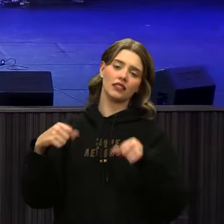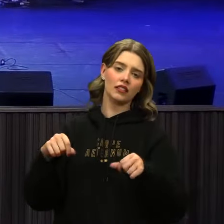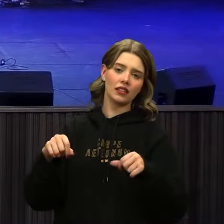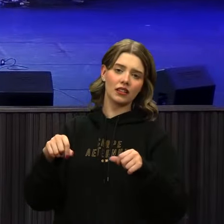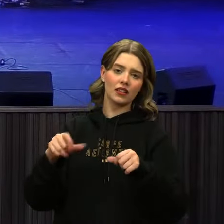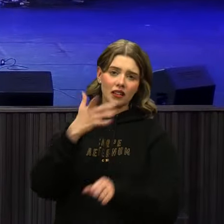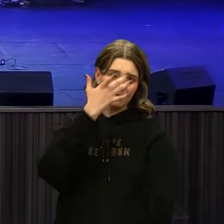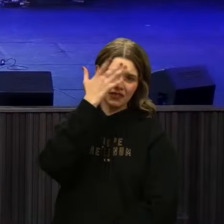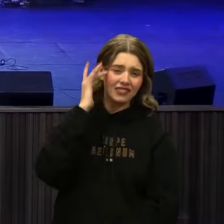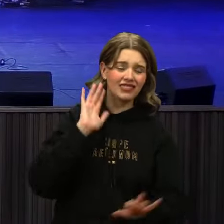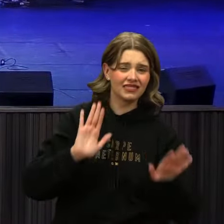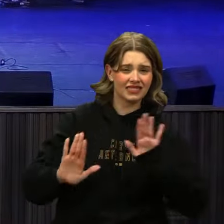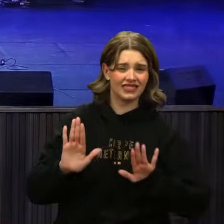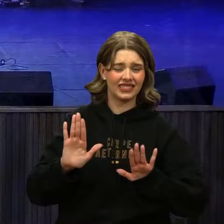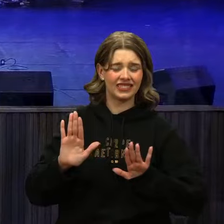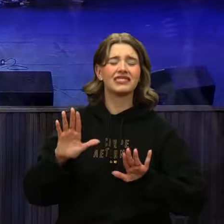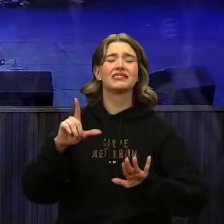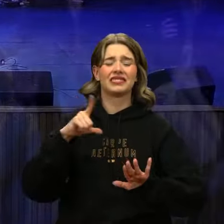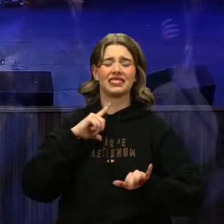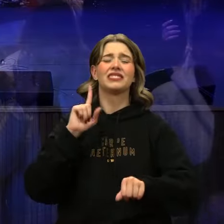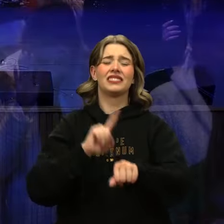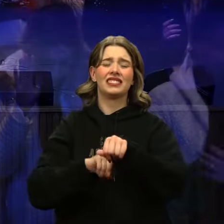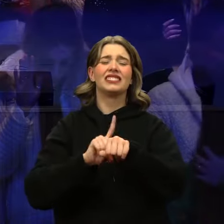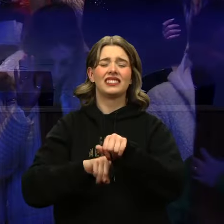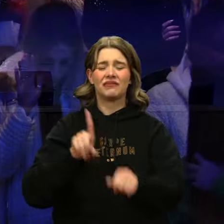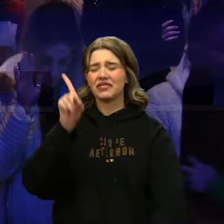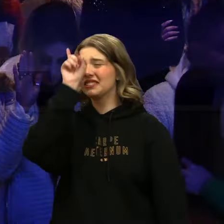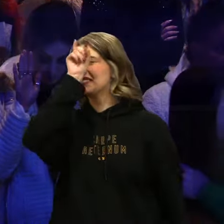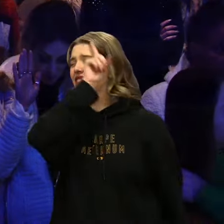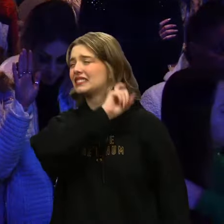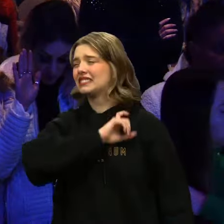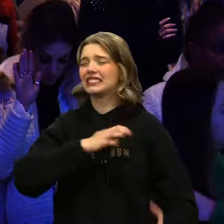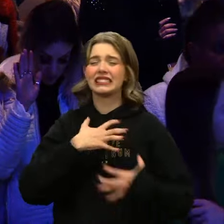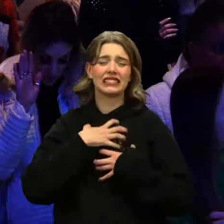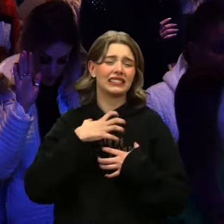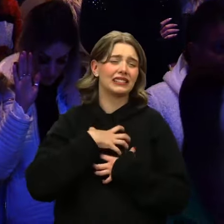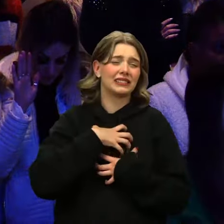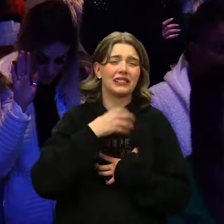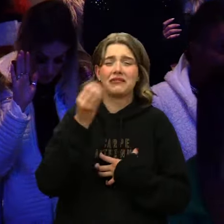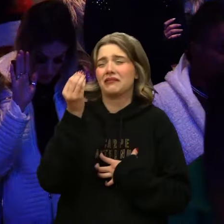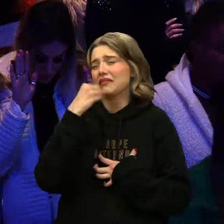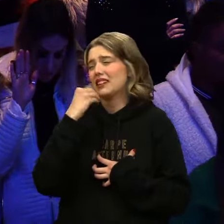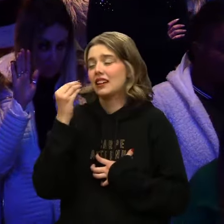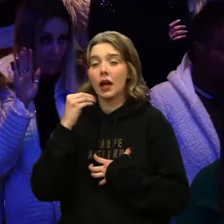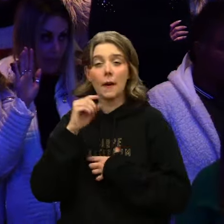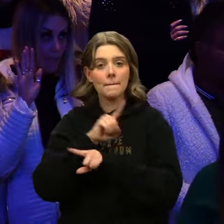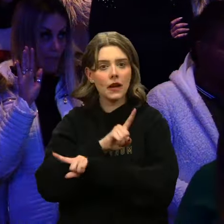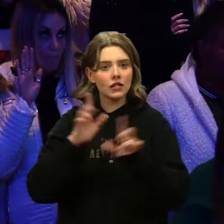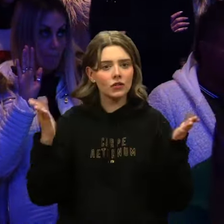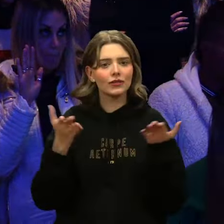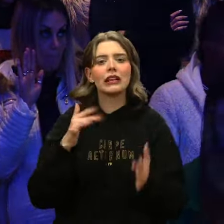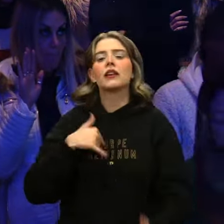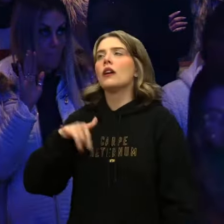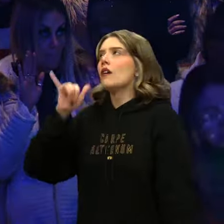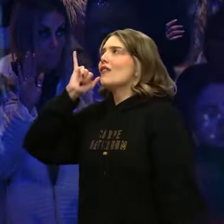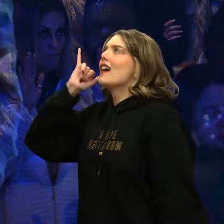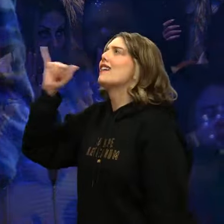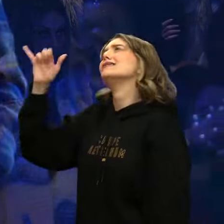estão passando por tempos difíceis, pessoas que se sentem fracas e incapazes, mas que hoje querem dizer para o Senhor: Senhor,